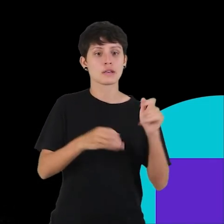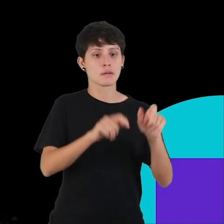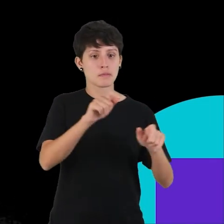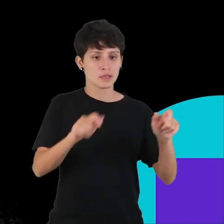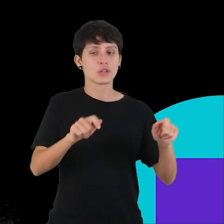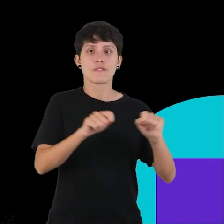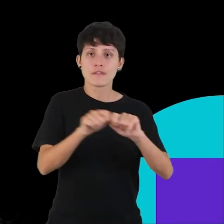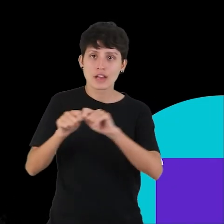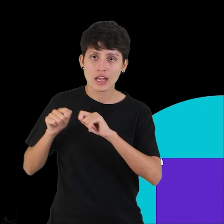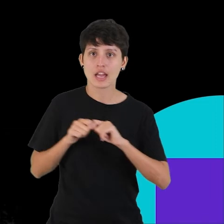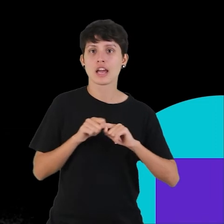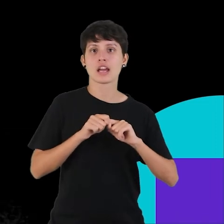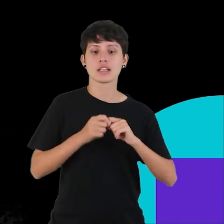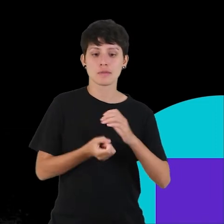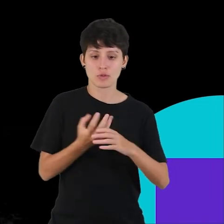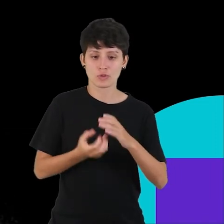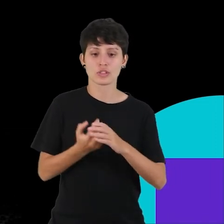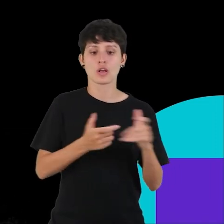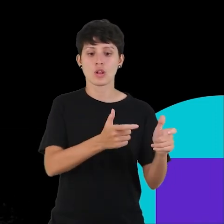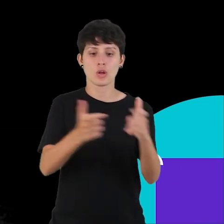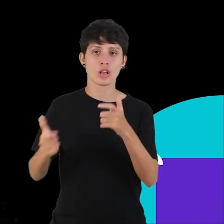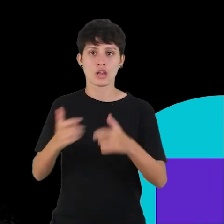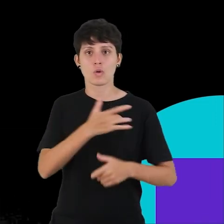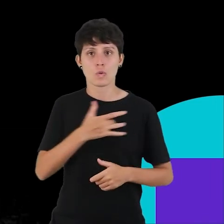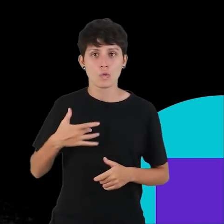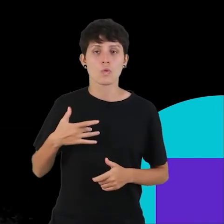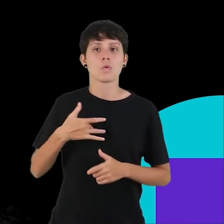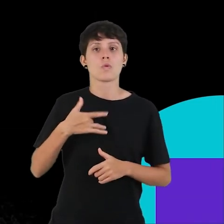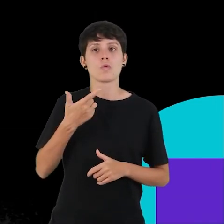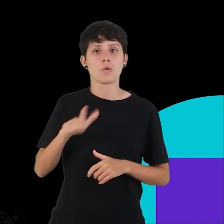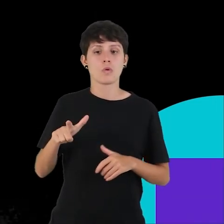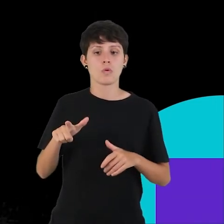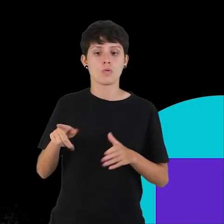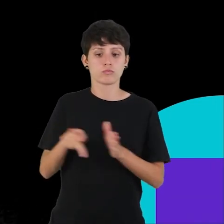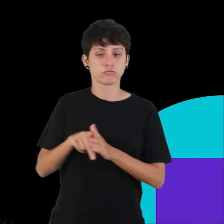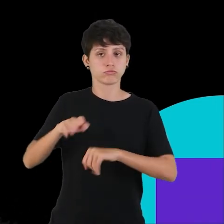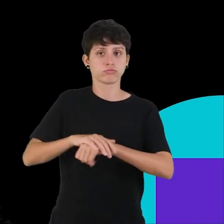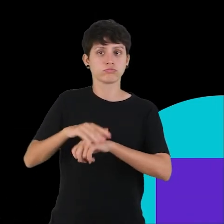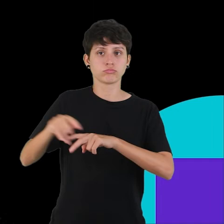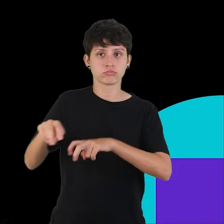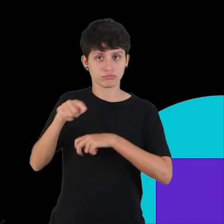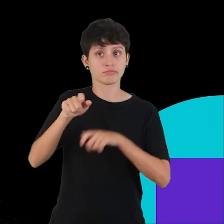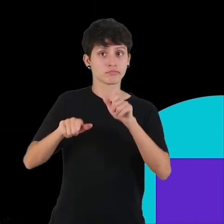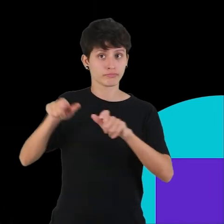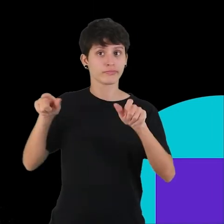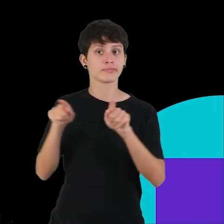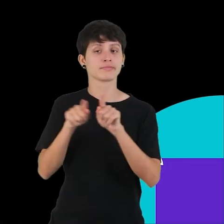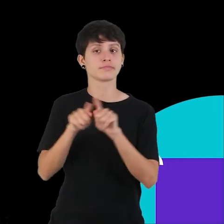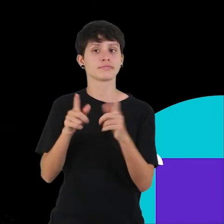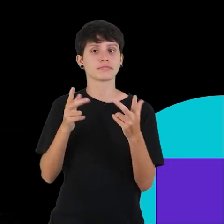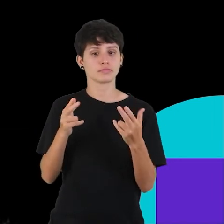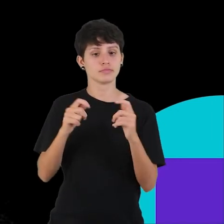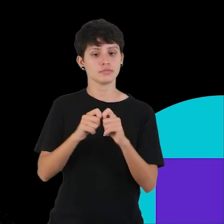Força as pessoas, principalmente que identitarem um padrão imposto pela sociedade. Aqui é uma coisa interessante. Então, na verdade, aquelas crianças,